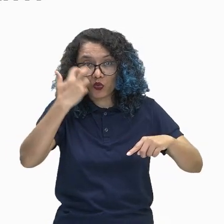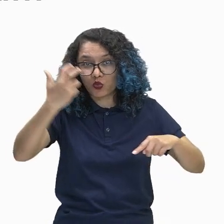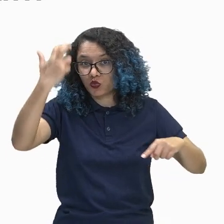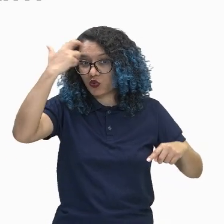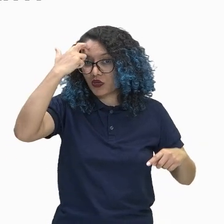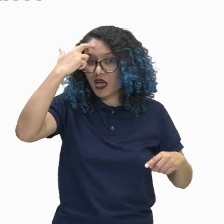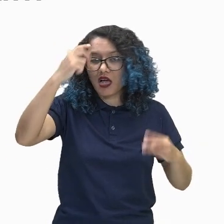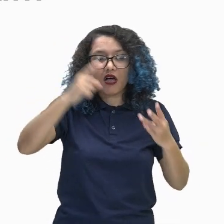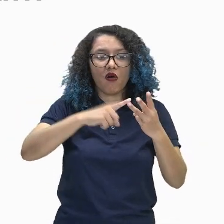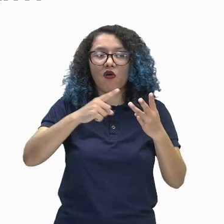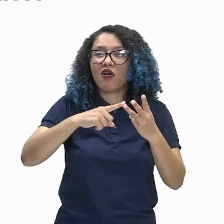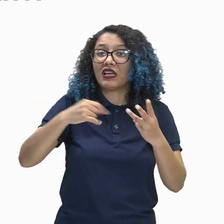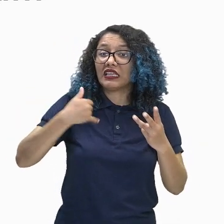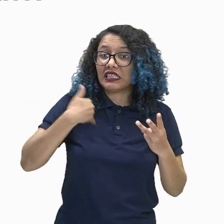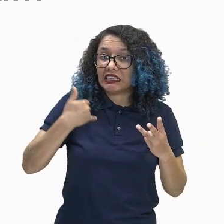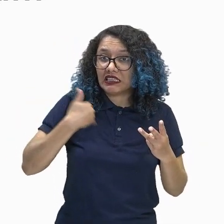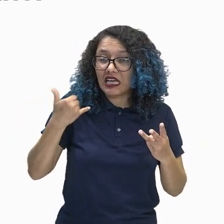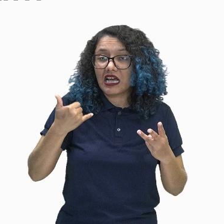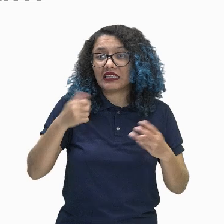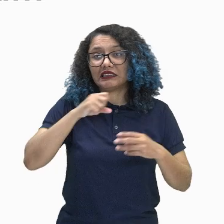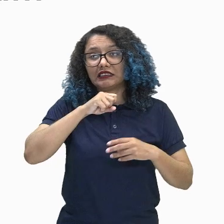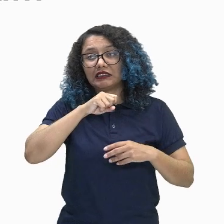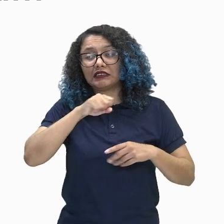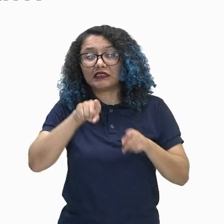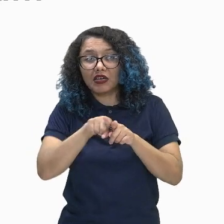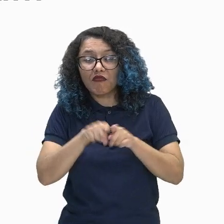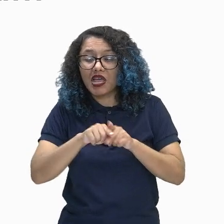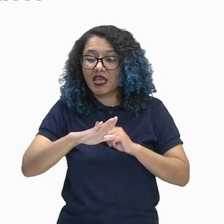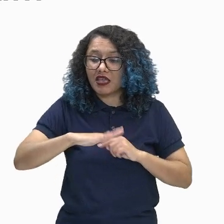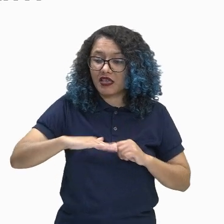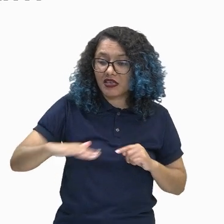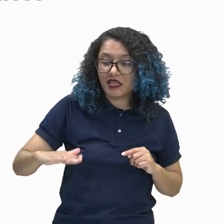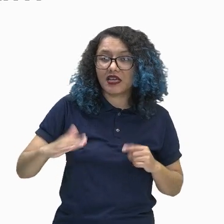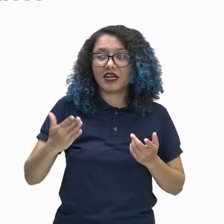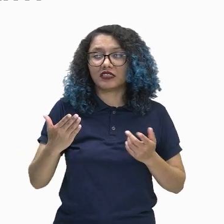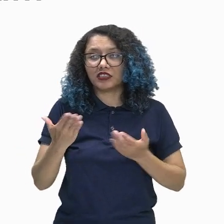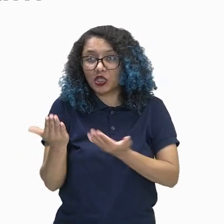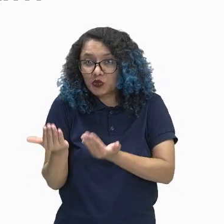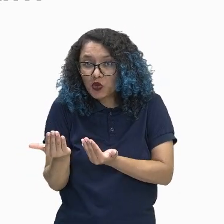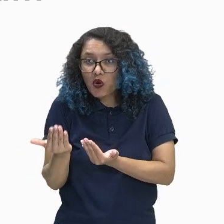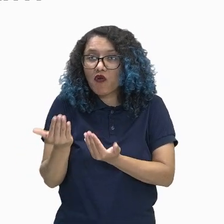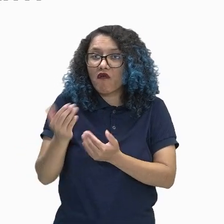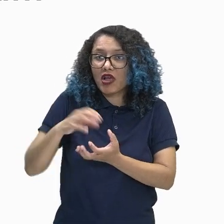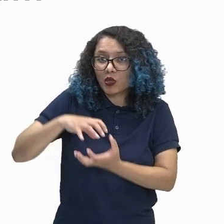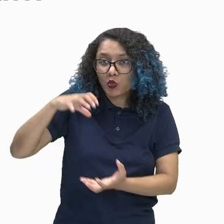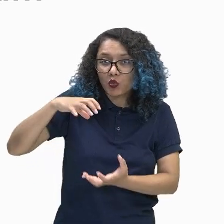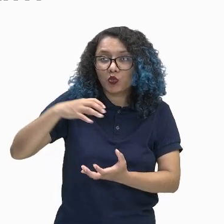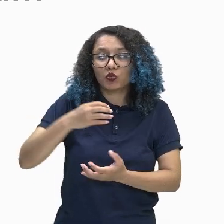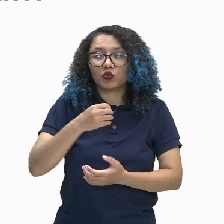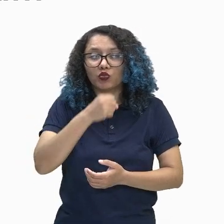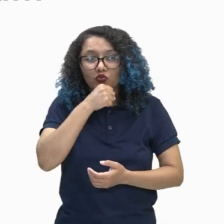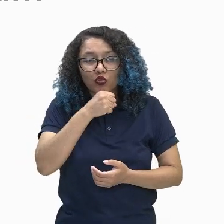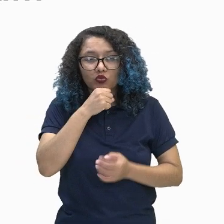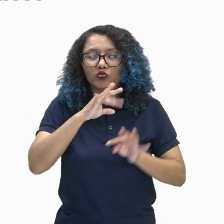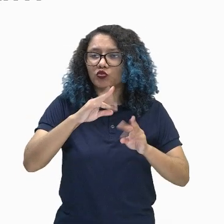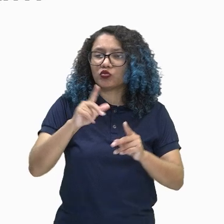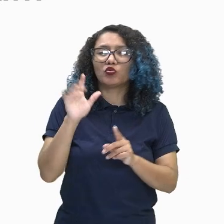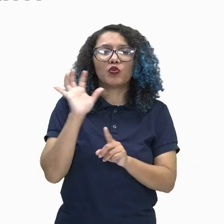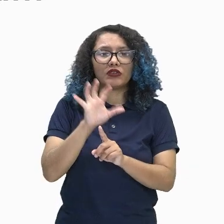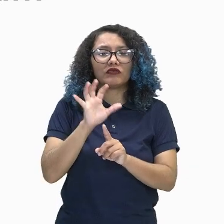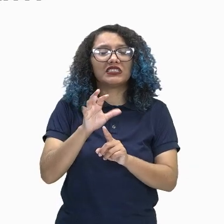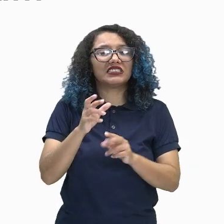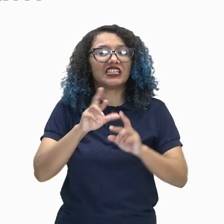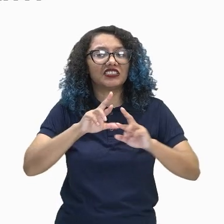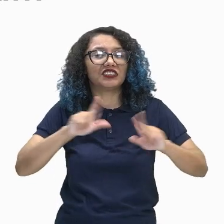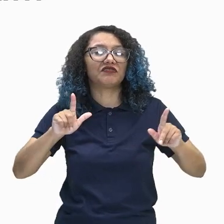idade dela, né? A criança, o jovem, o adulto, o idoso. Isso tudo vai haver uma diferenciação na